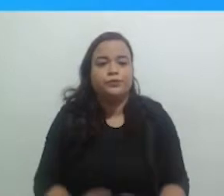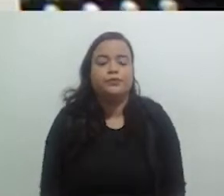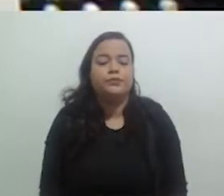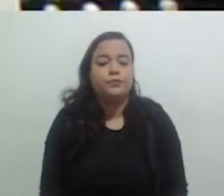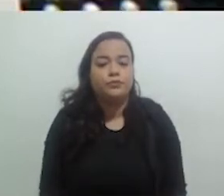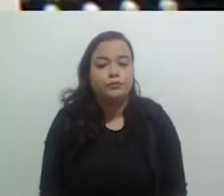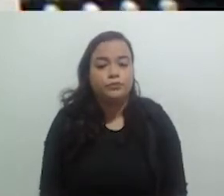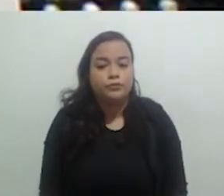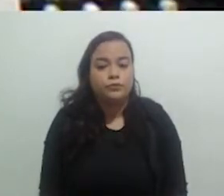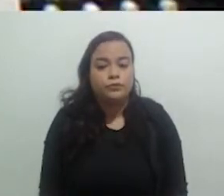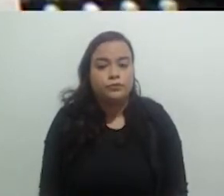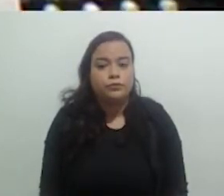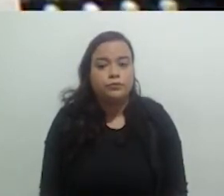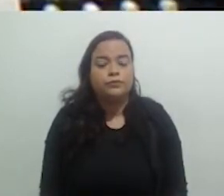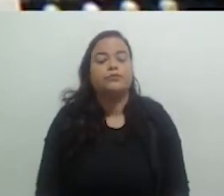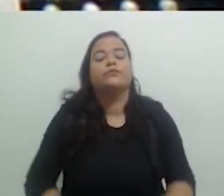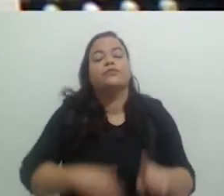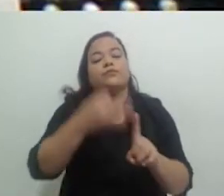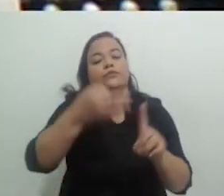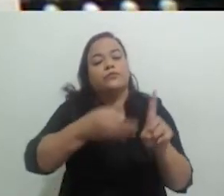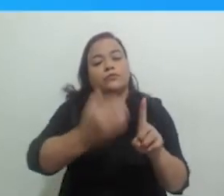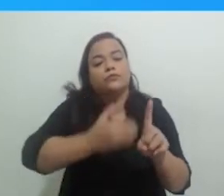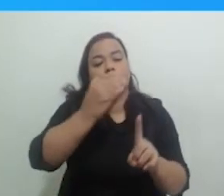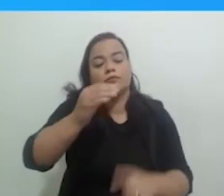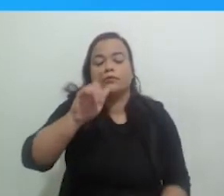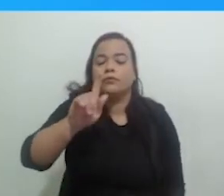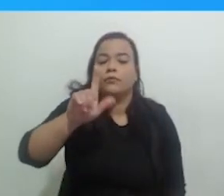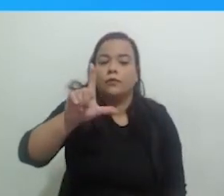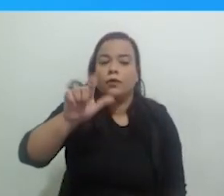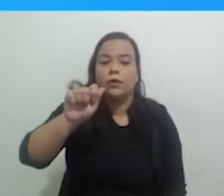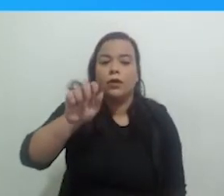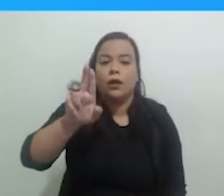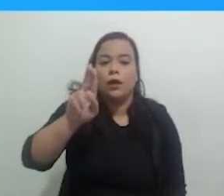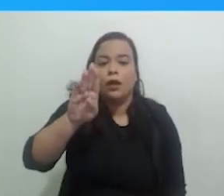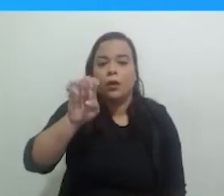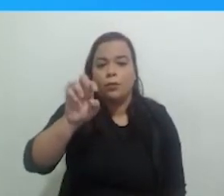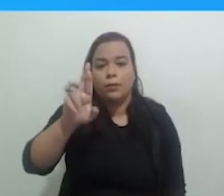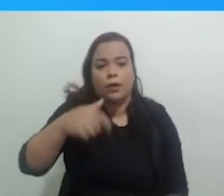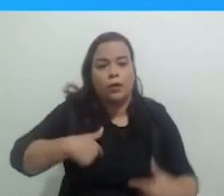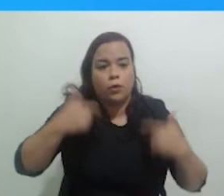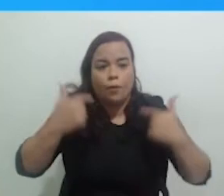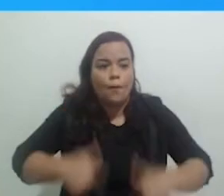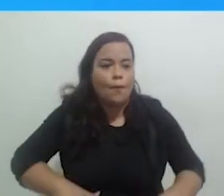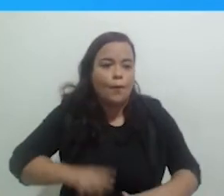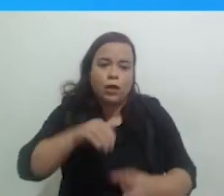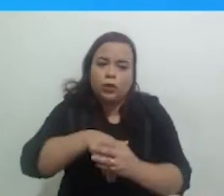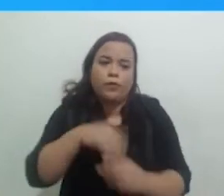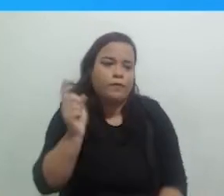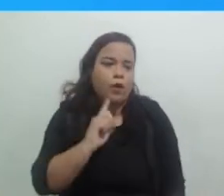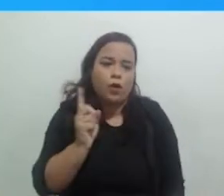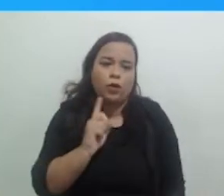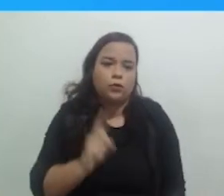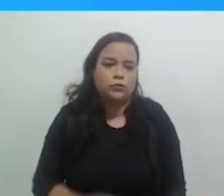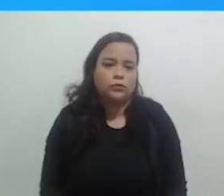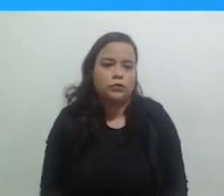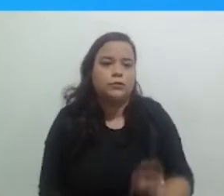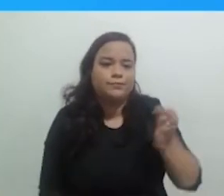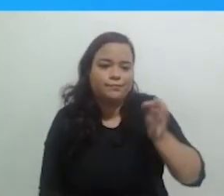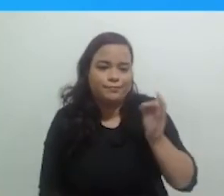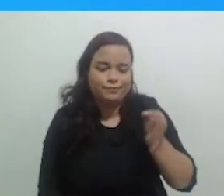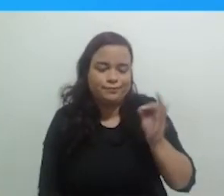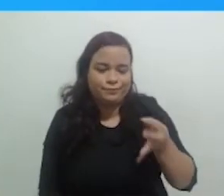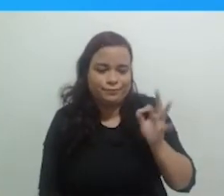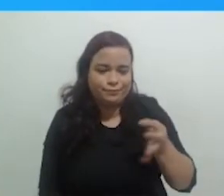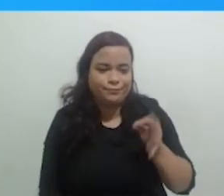Desembargador Glauber. Não vota. Não vota. Não vota. Sim. É.